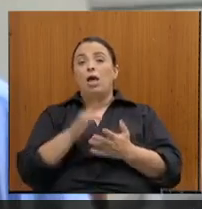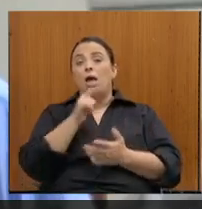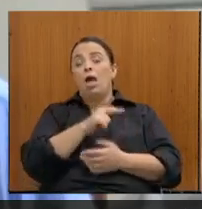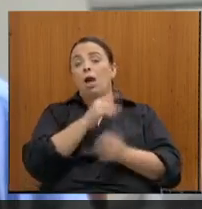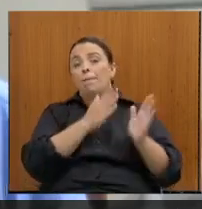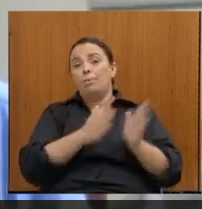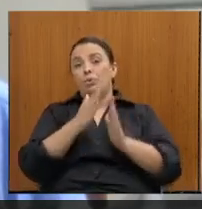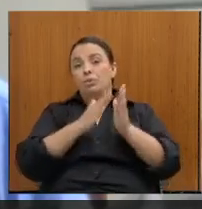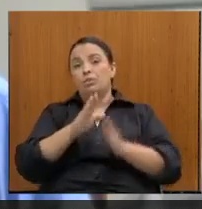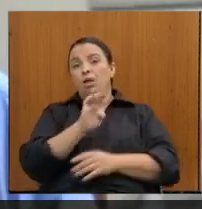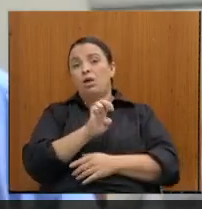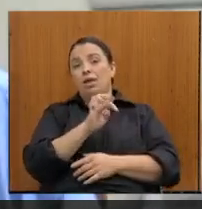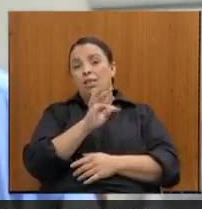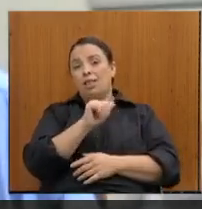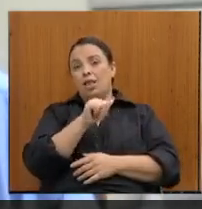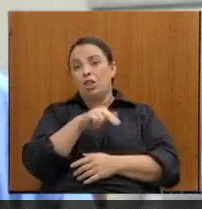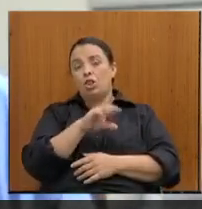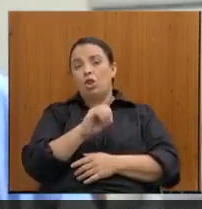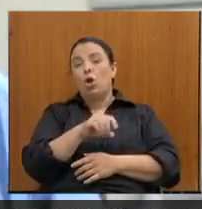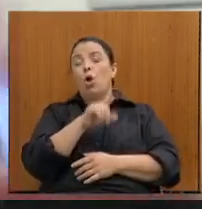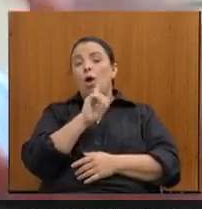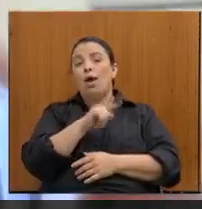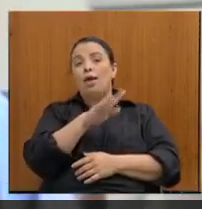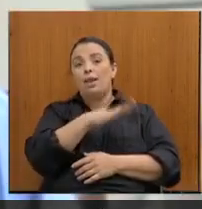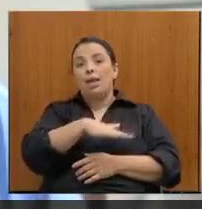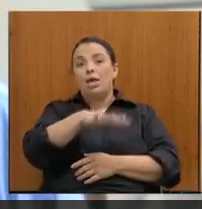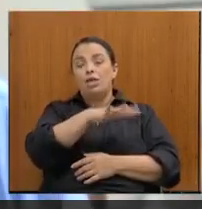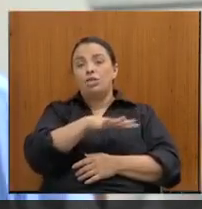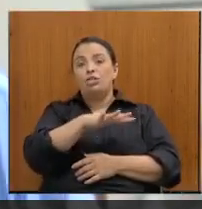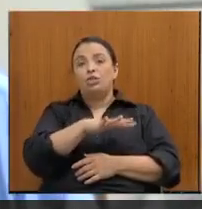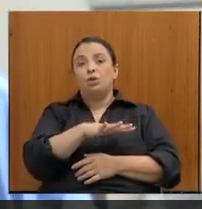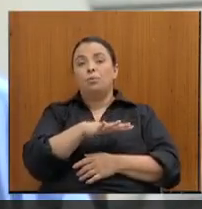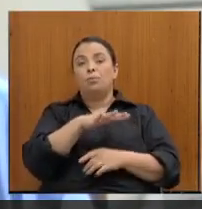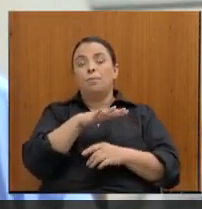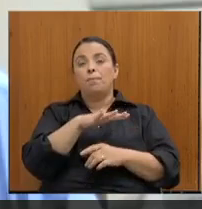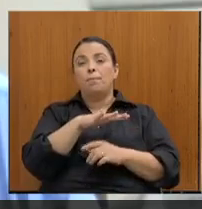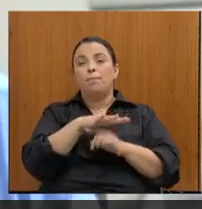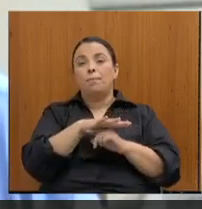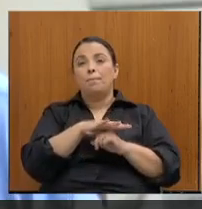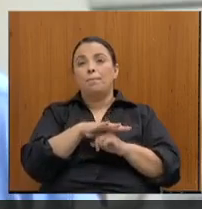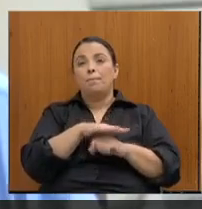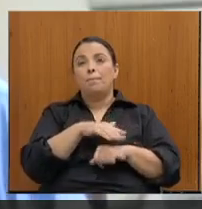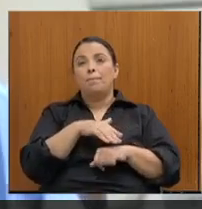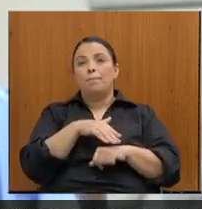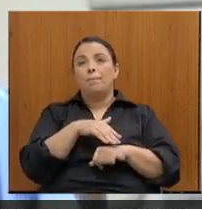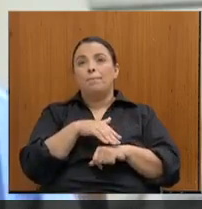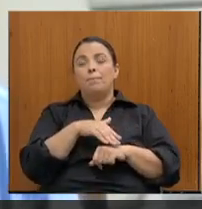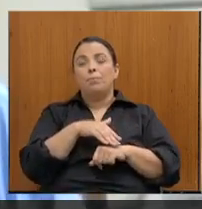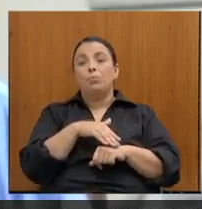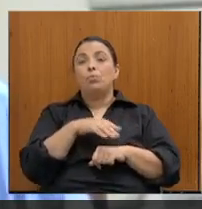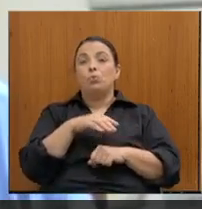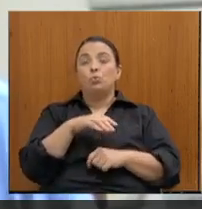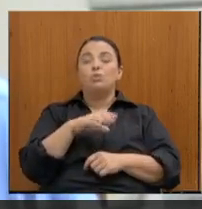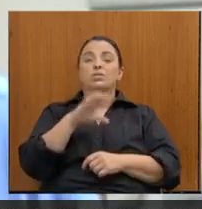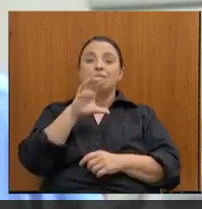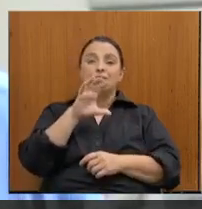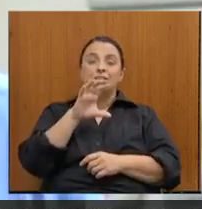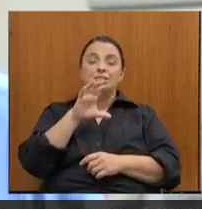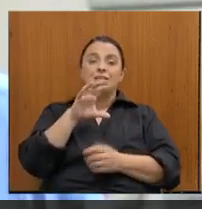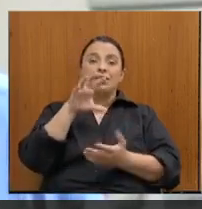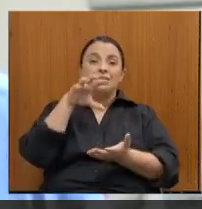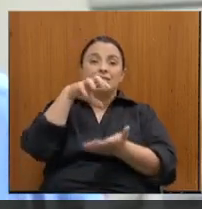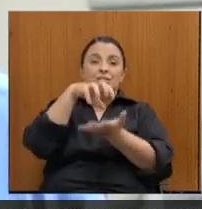é produzida na região mais desenvolvida do Brasil e aqui na nossa região centro-sul do Brasil